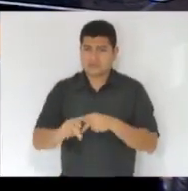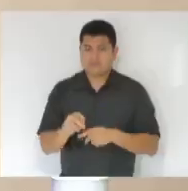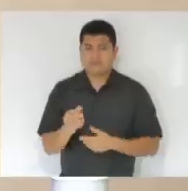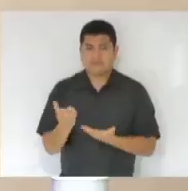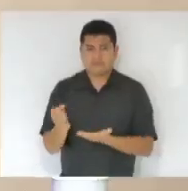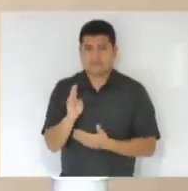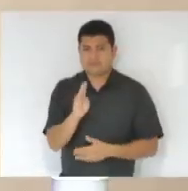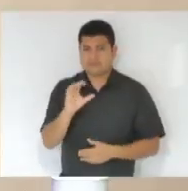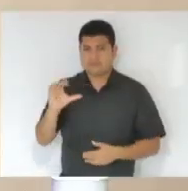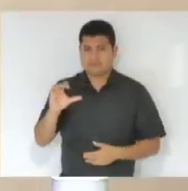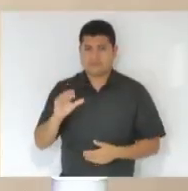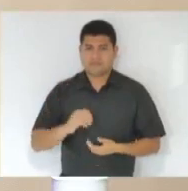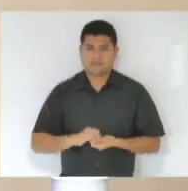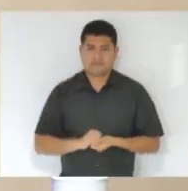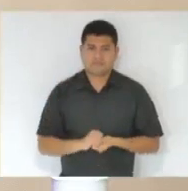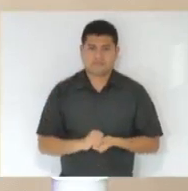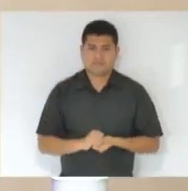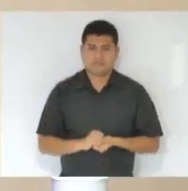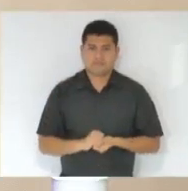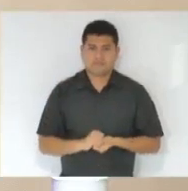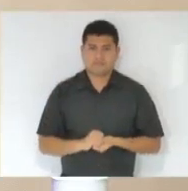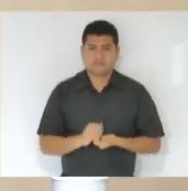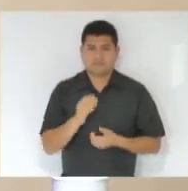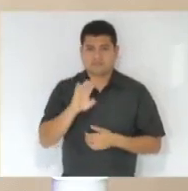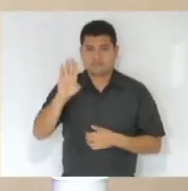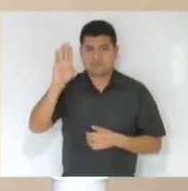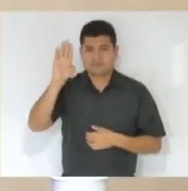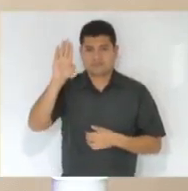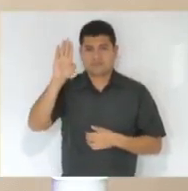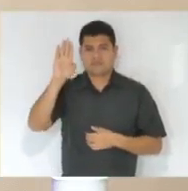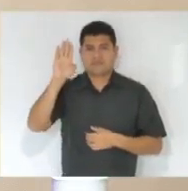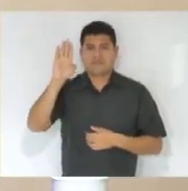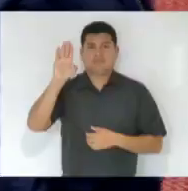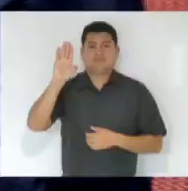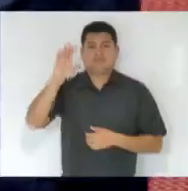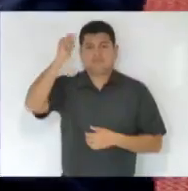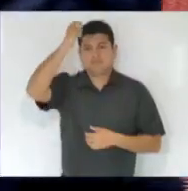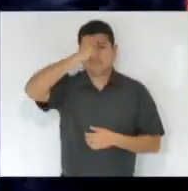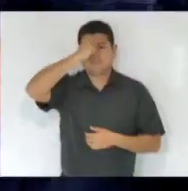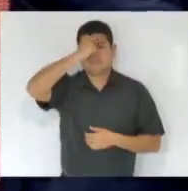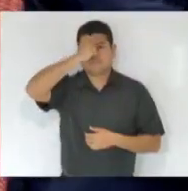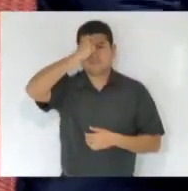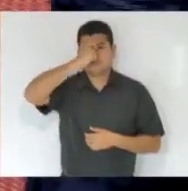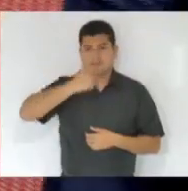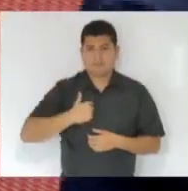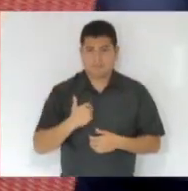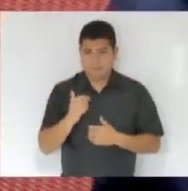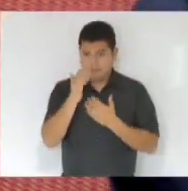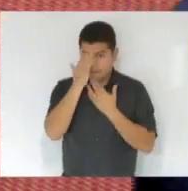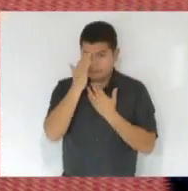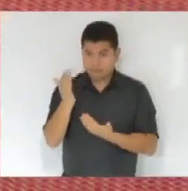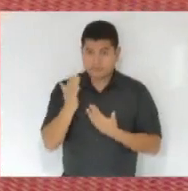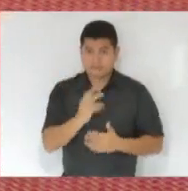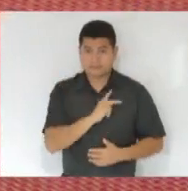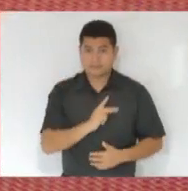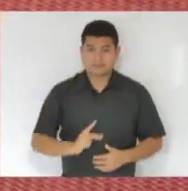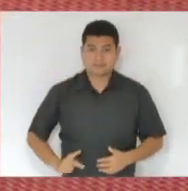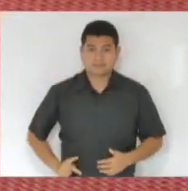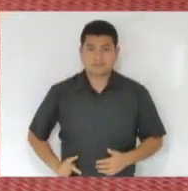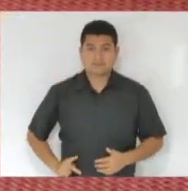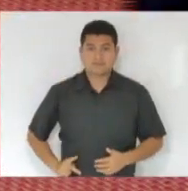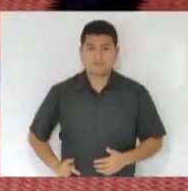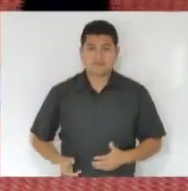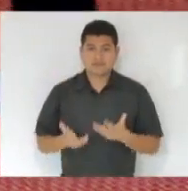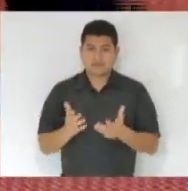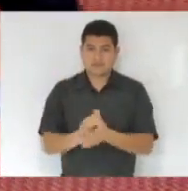Fabrício. Concedo a palavra ao deputado Maurício Scudillac. Obrigado, senhor presidente. Queria